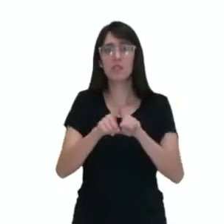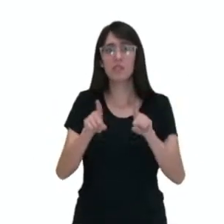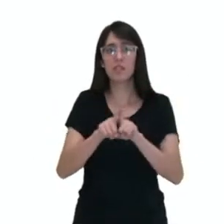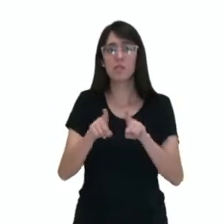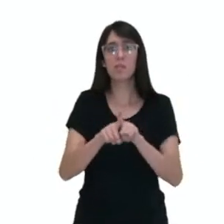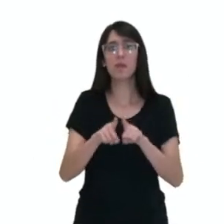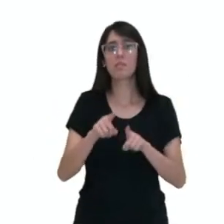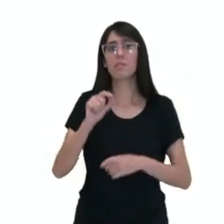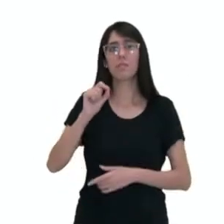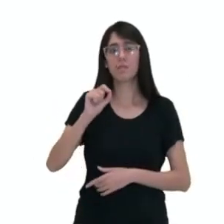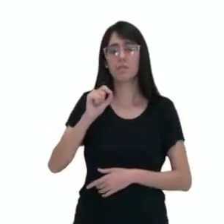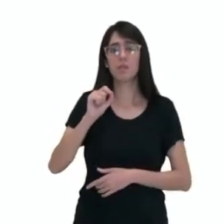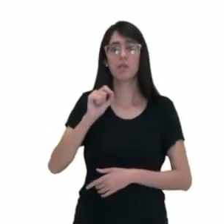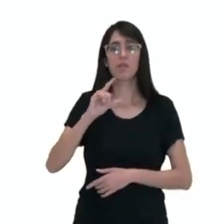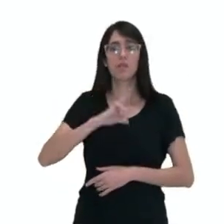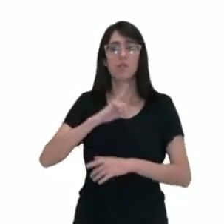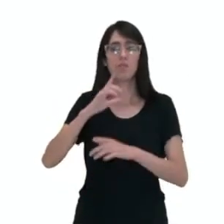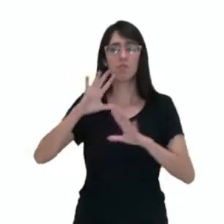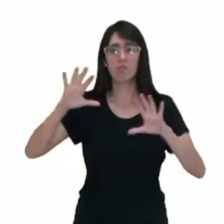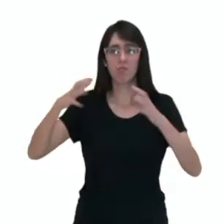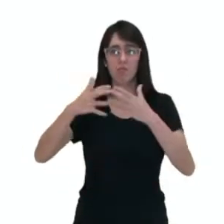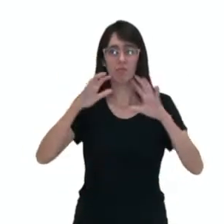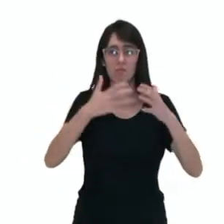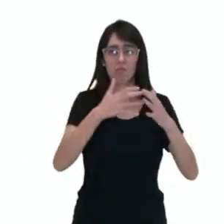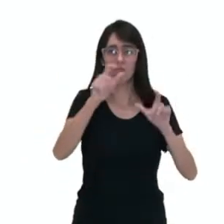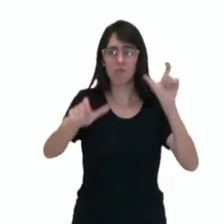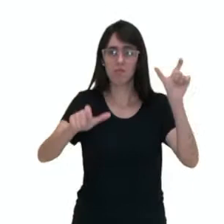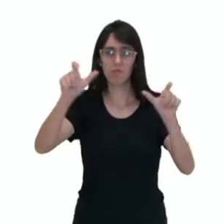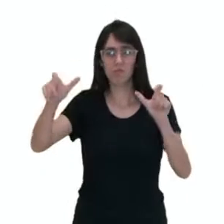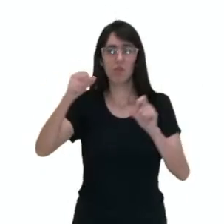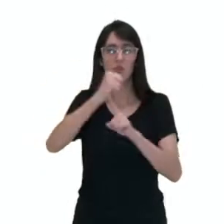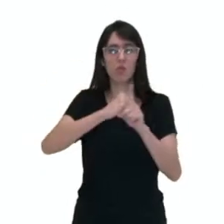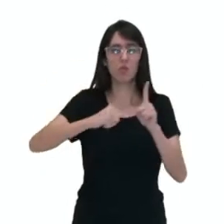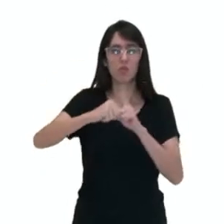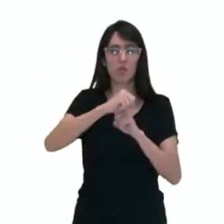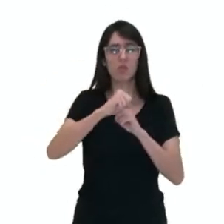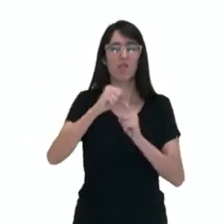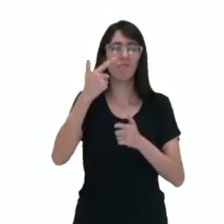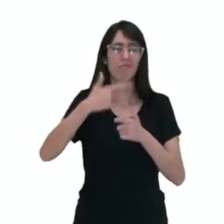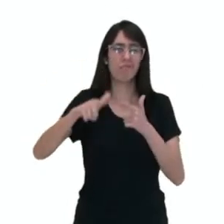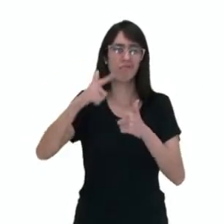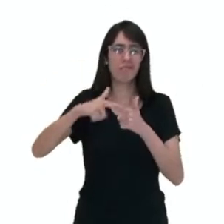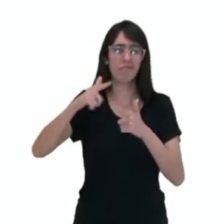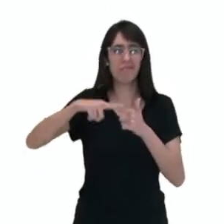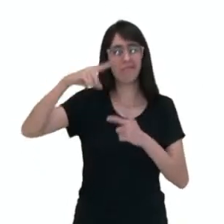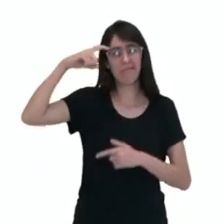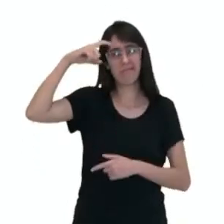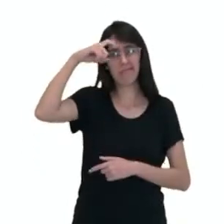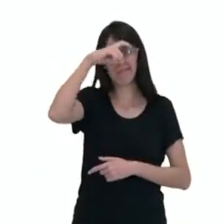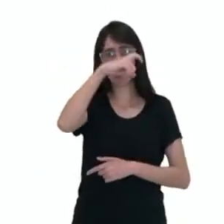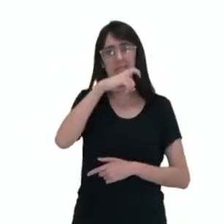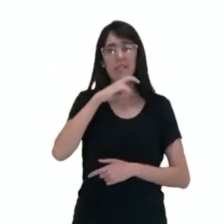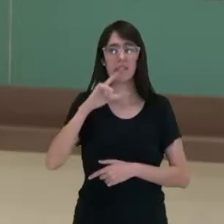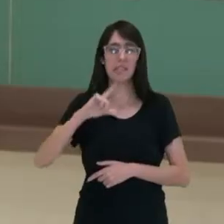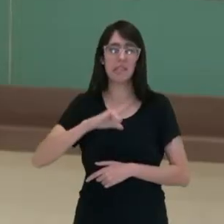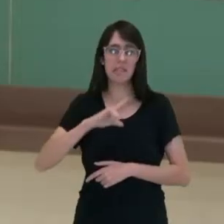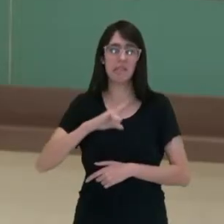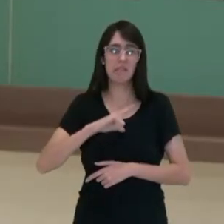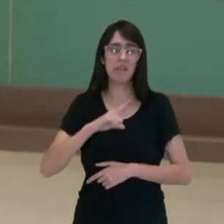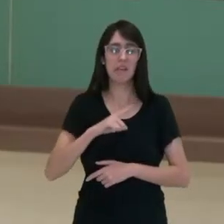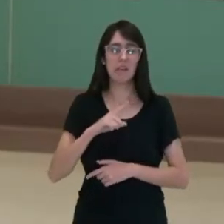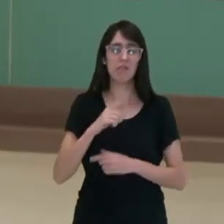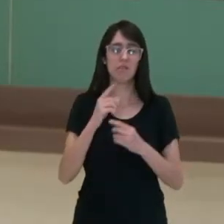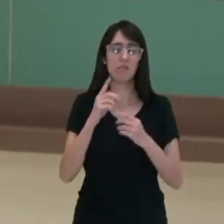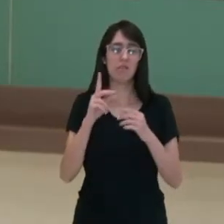escolar, um processo de marginalização de grupos sociais, que não é só uma marginalização em relação às